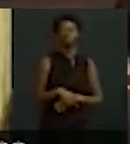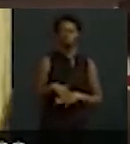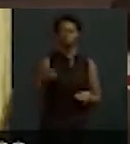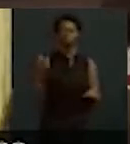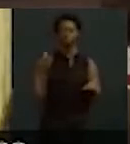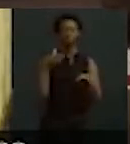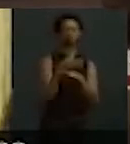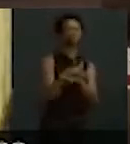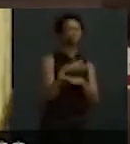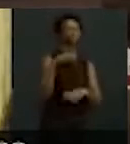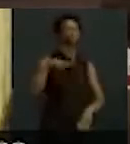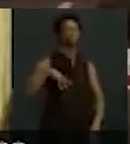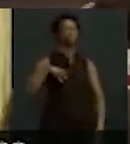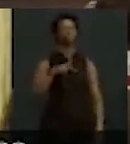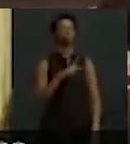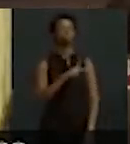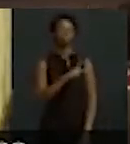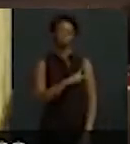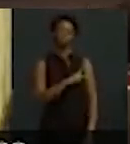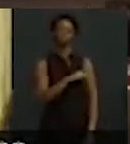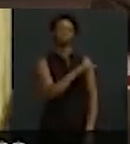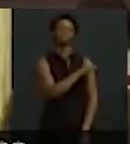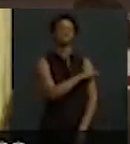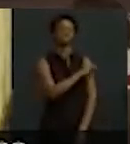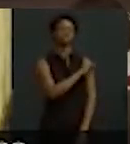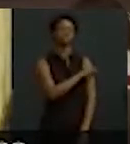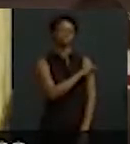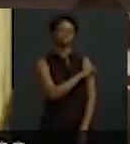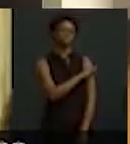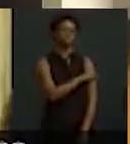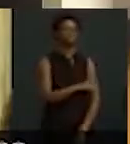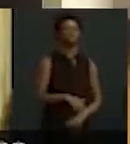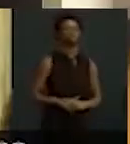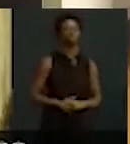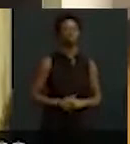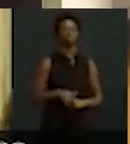ingressou no Ministério Público do Estado do Rio de Janeiro em